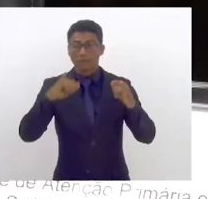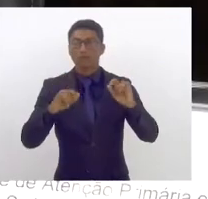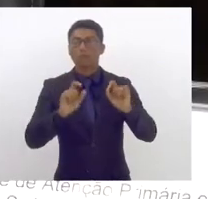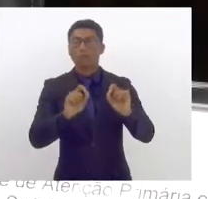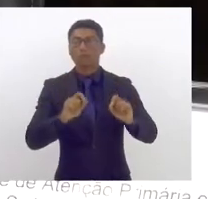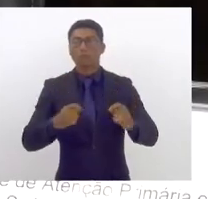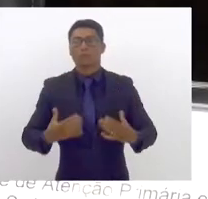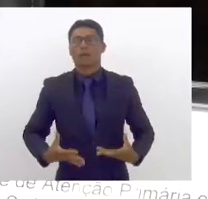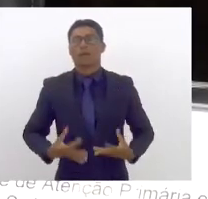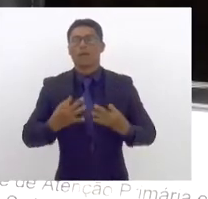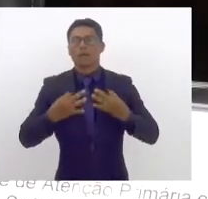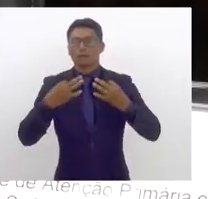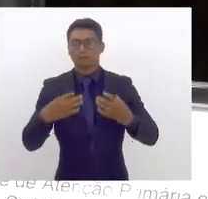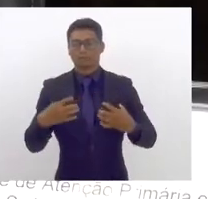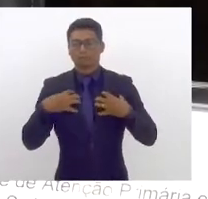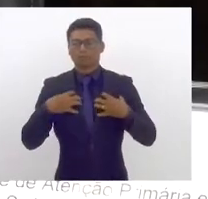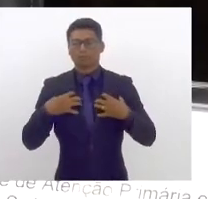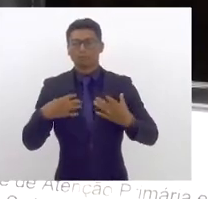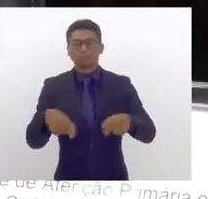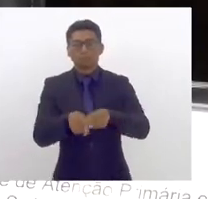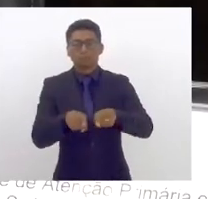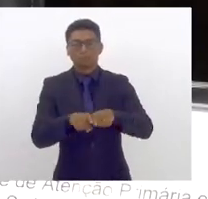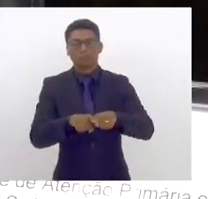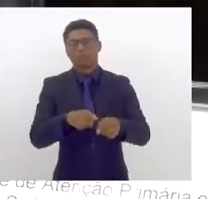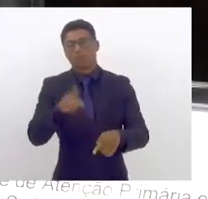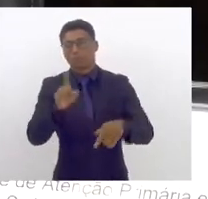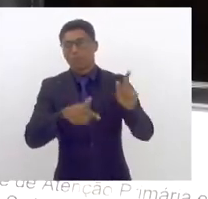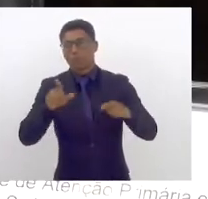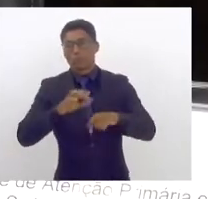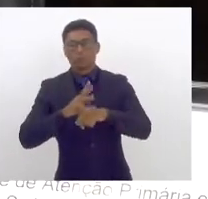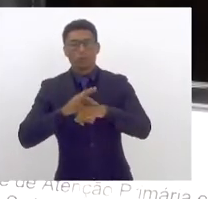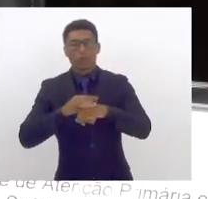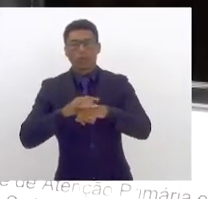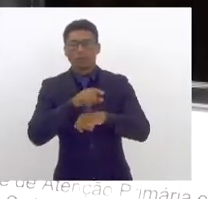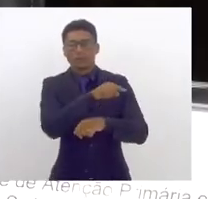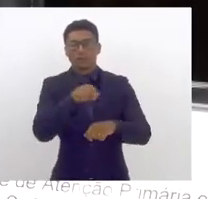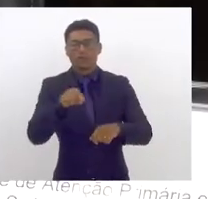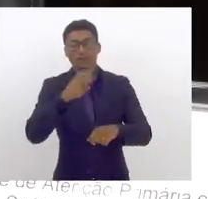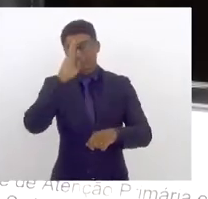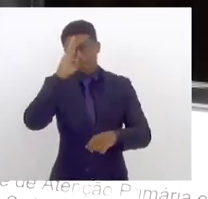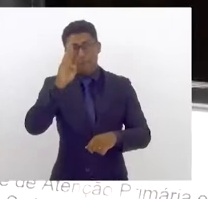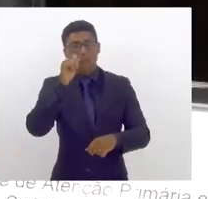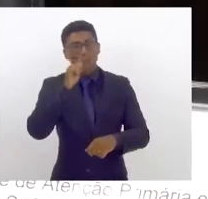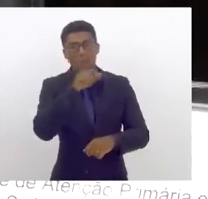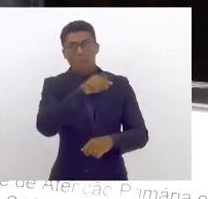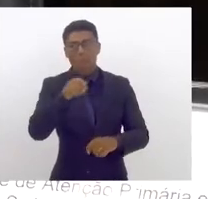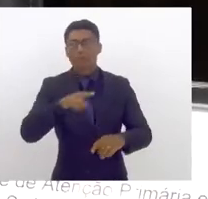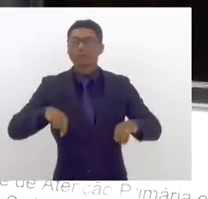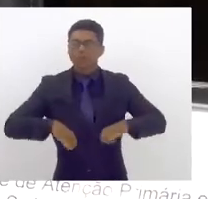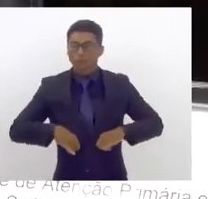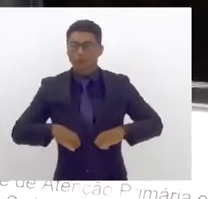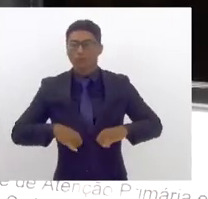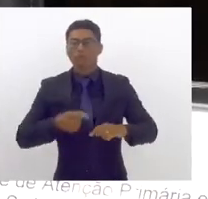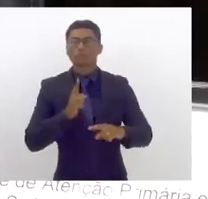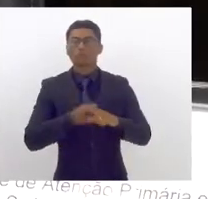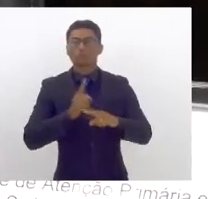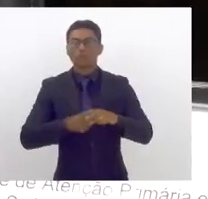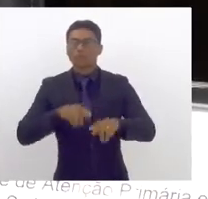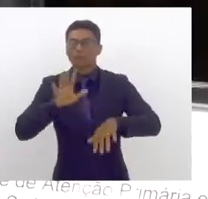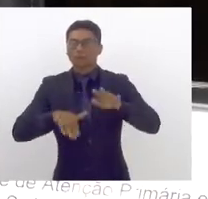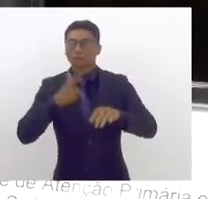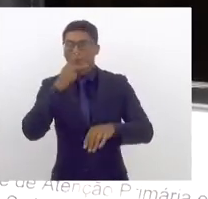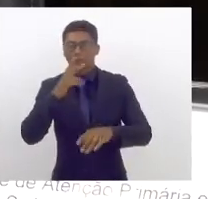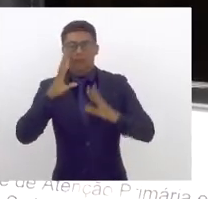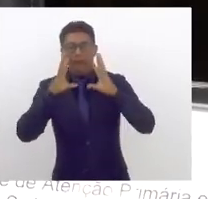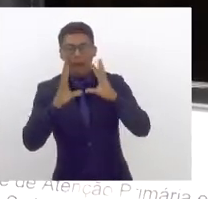câncer de mama e de outras formas e de outras doenças que acometem Principalmente as mulheres por conta da negligência e